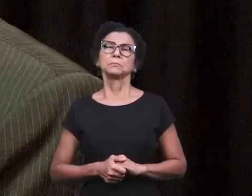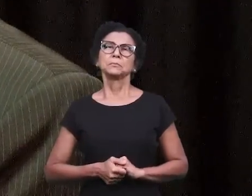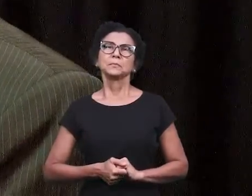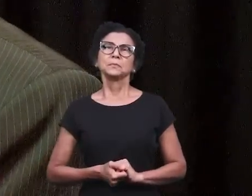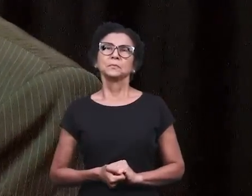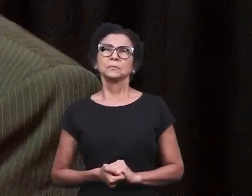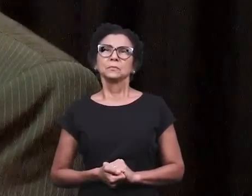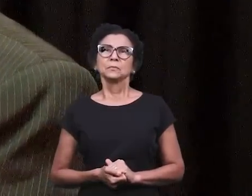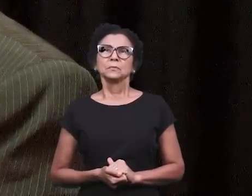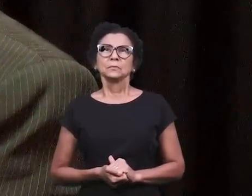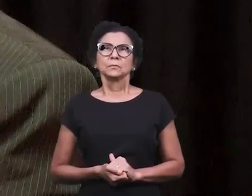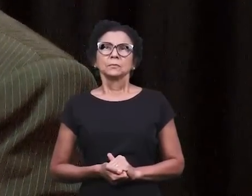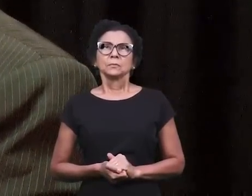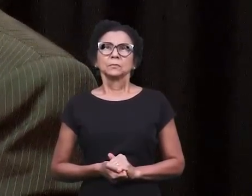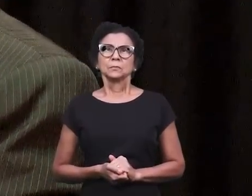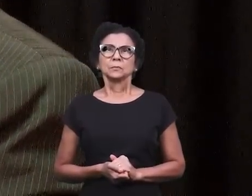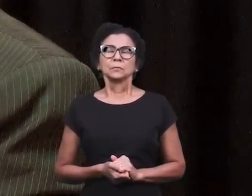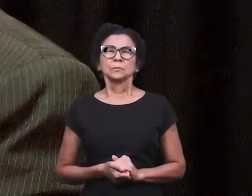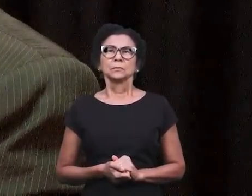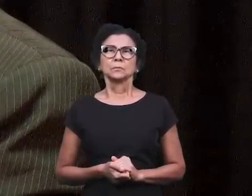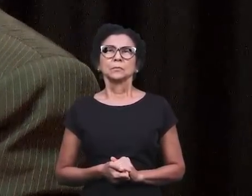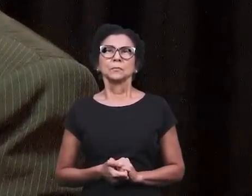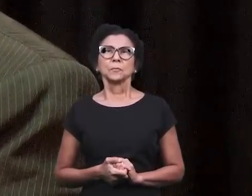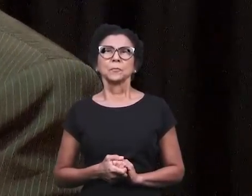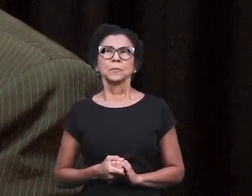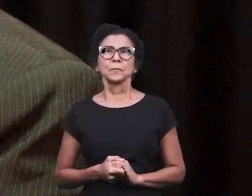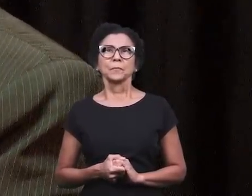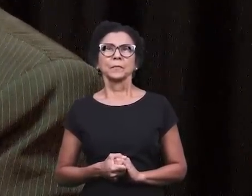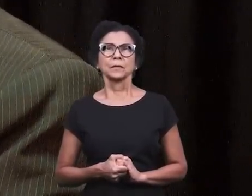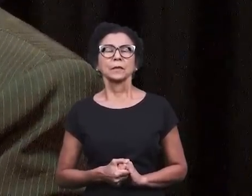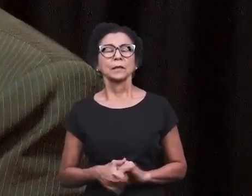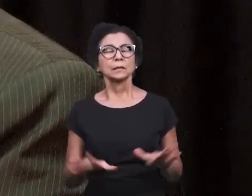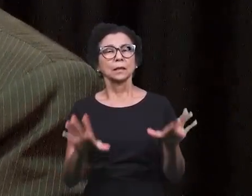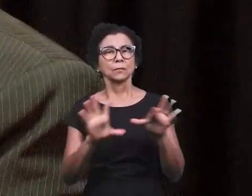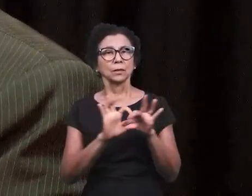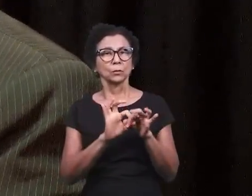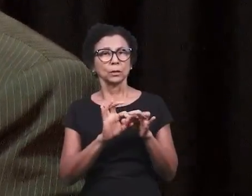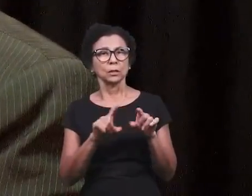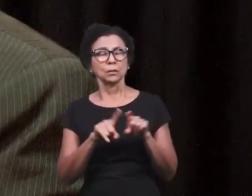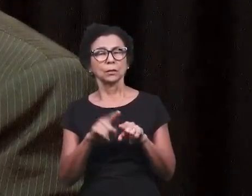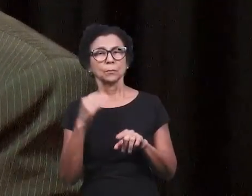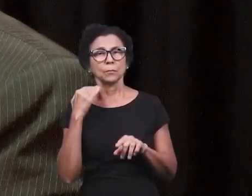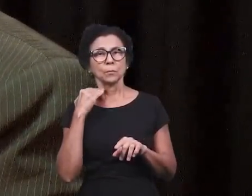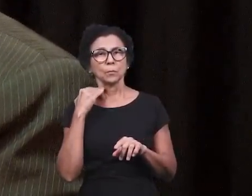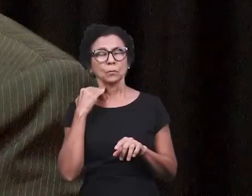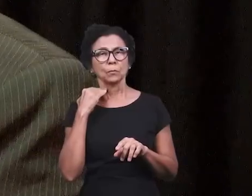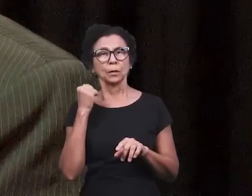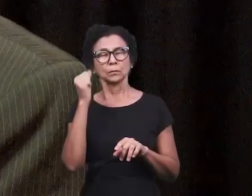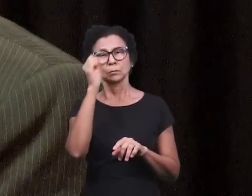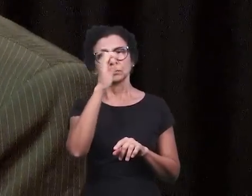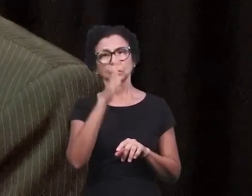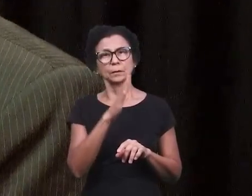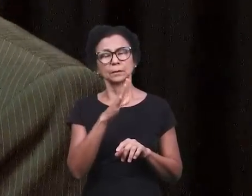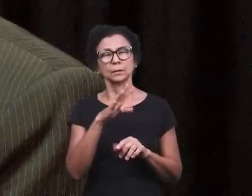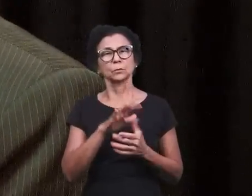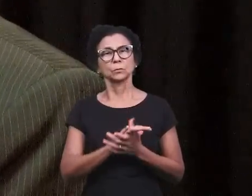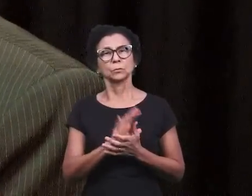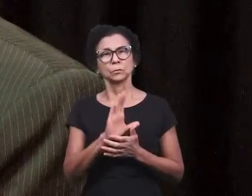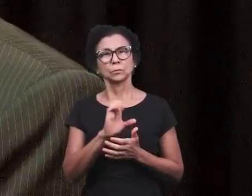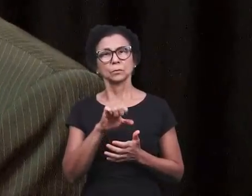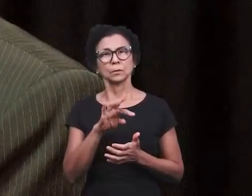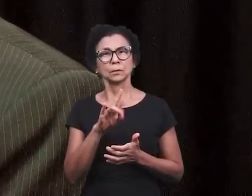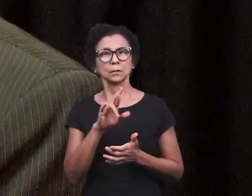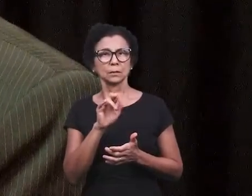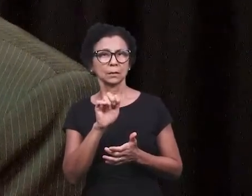E ele estava aprovado tanto na Controladoria Geral da União como no concurso do Banco Central. E eu precisava, de uma